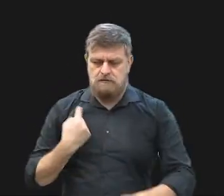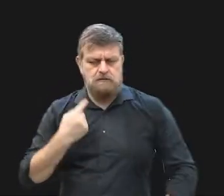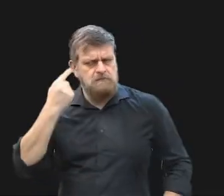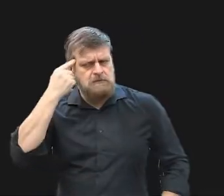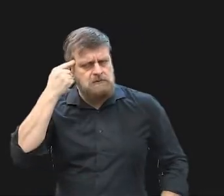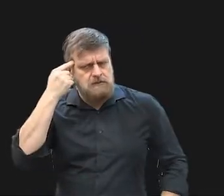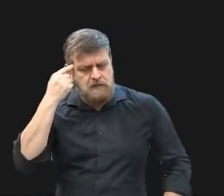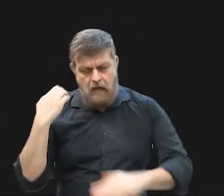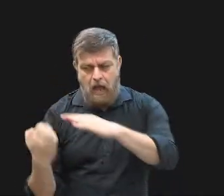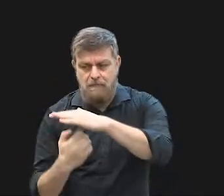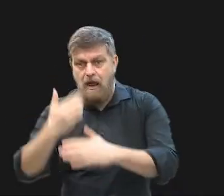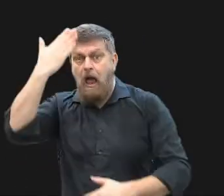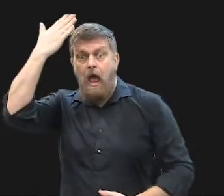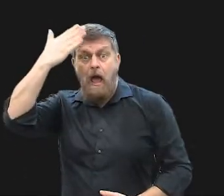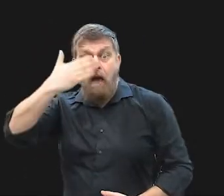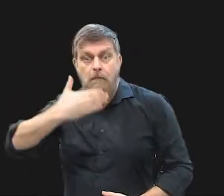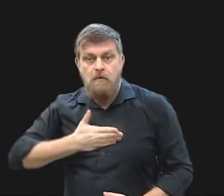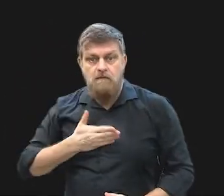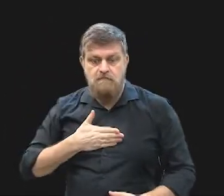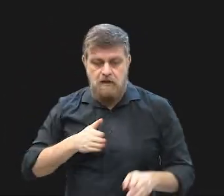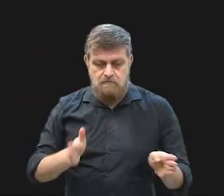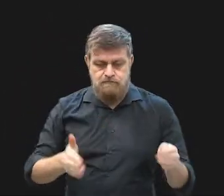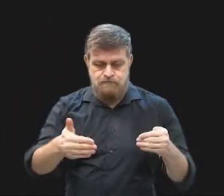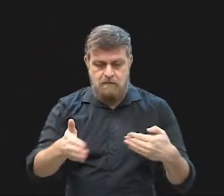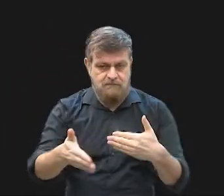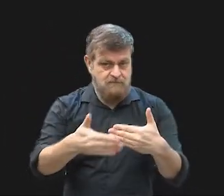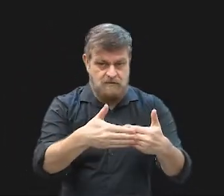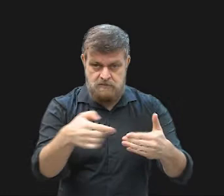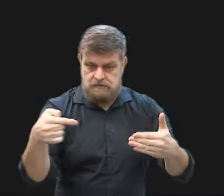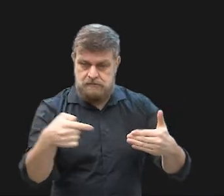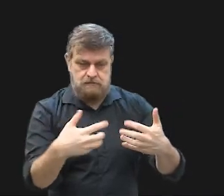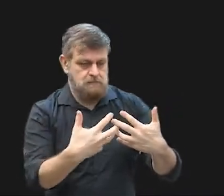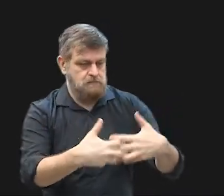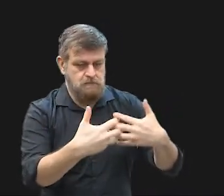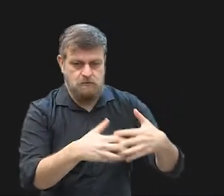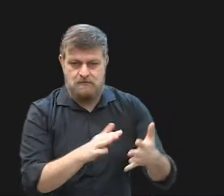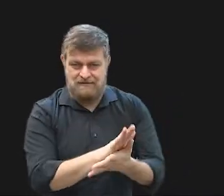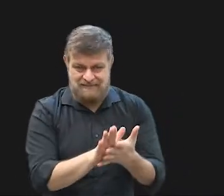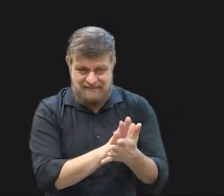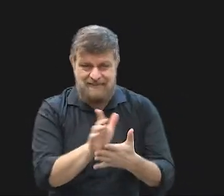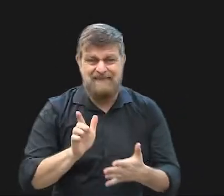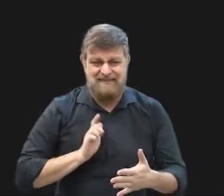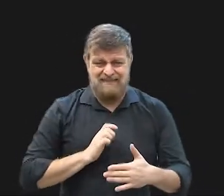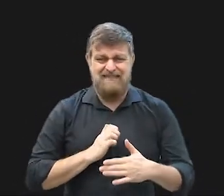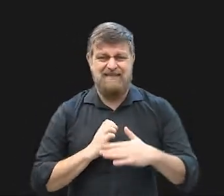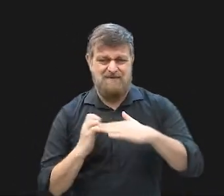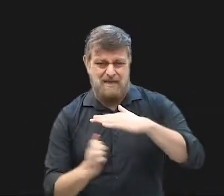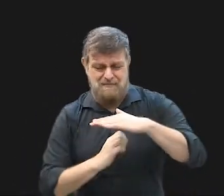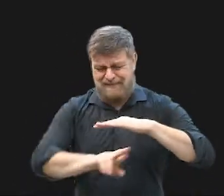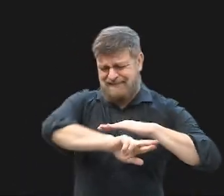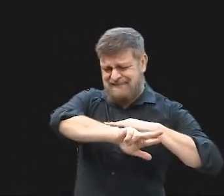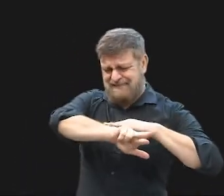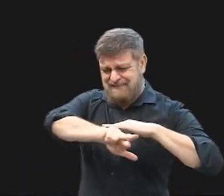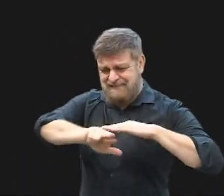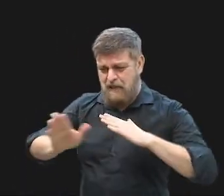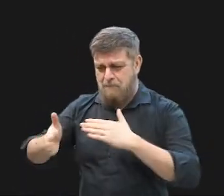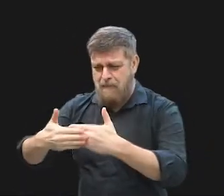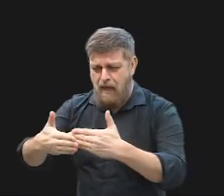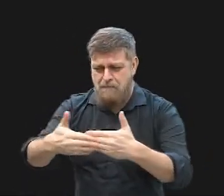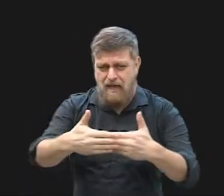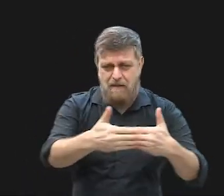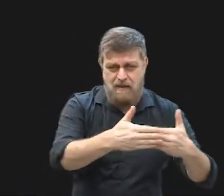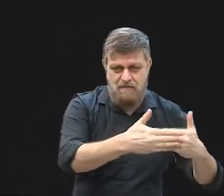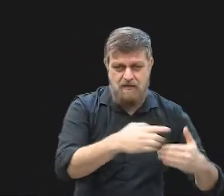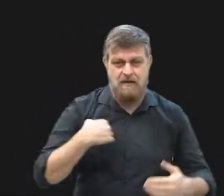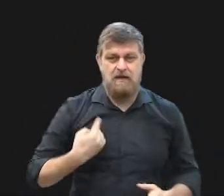A empresa, comprovando que ela ficou simplesmente fechada, como tiveram várias empresas aqui, várias empresas que prestam